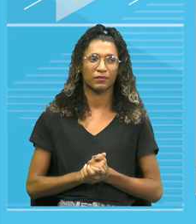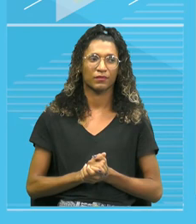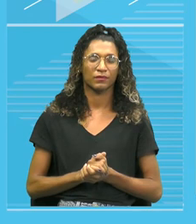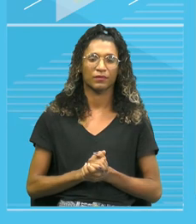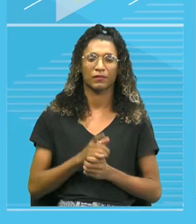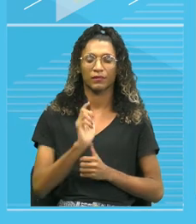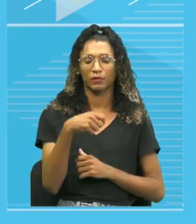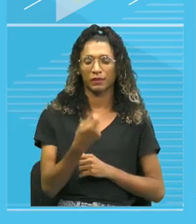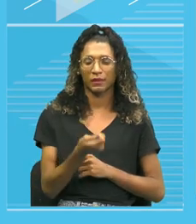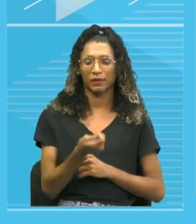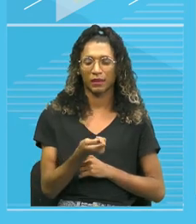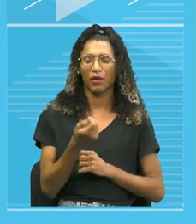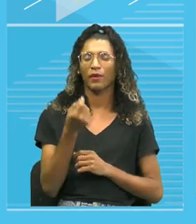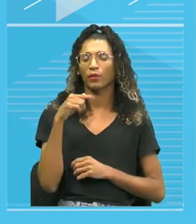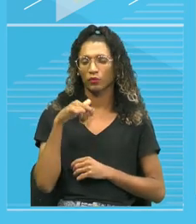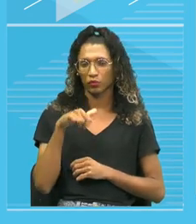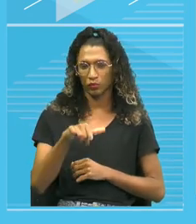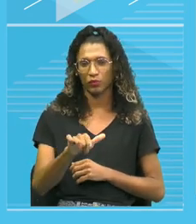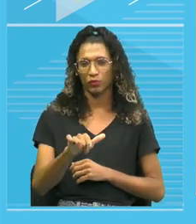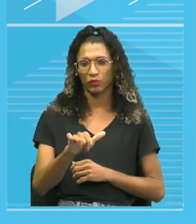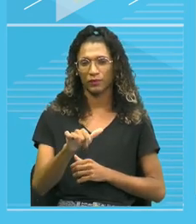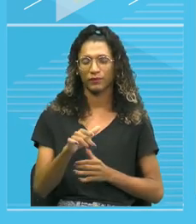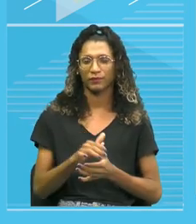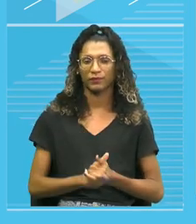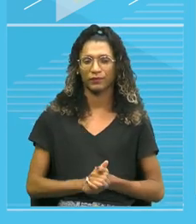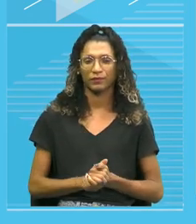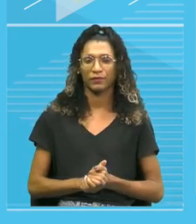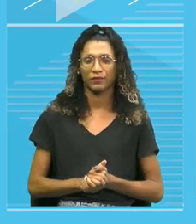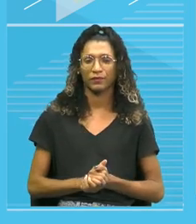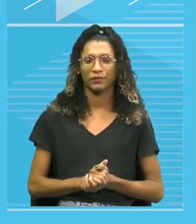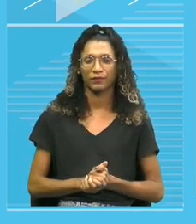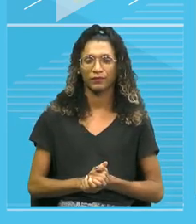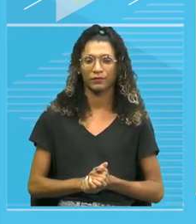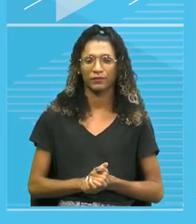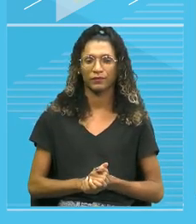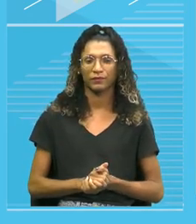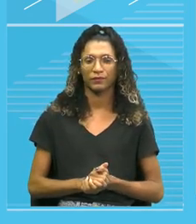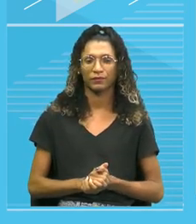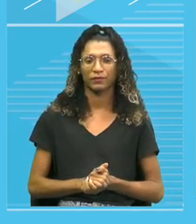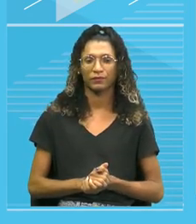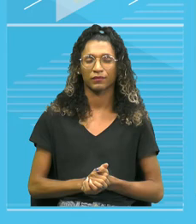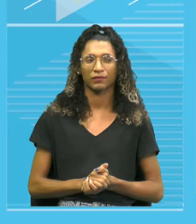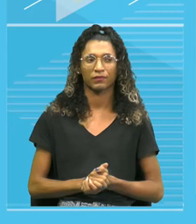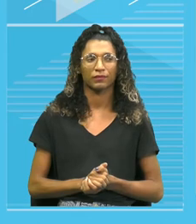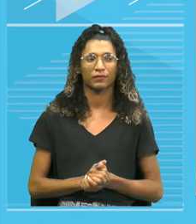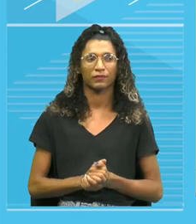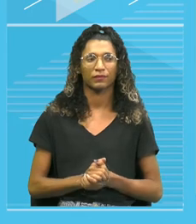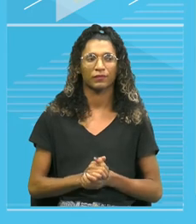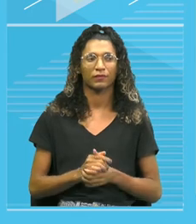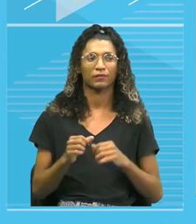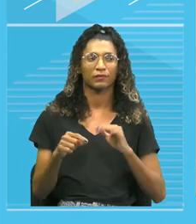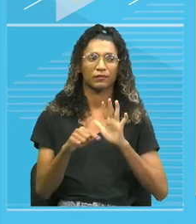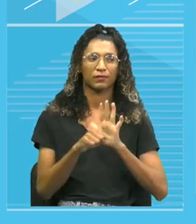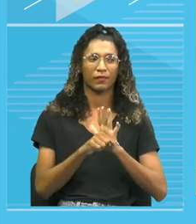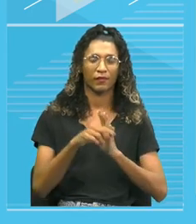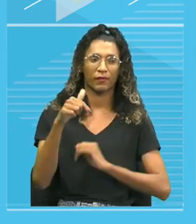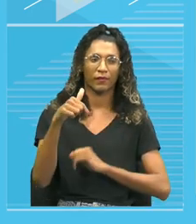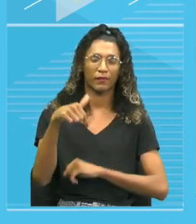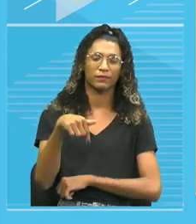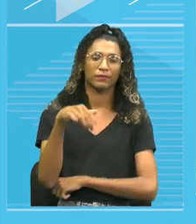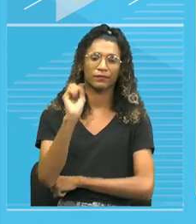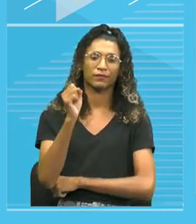Conserva o sinal ali meu povo menos vai ficar 786